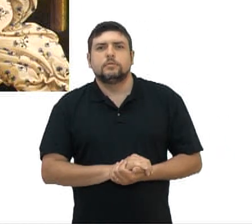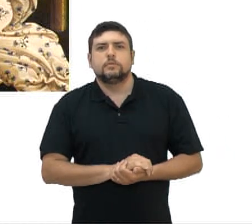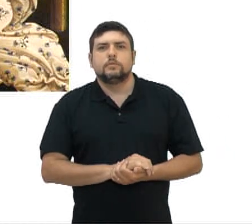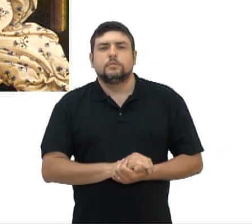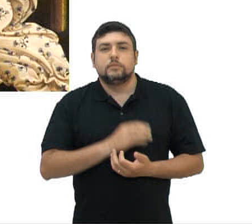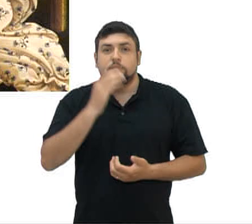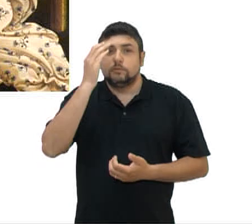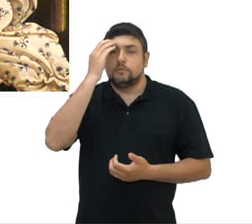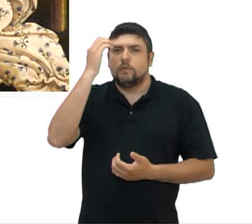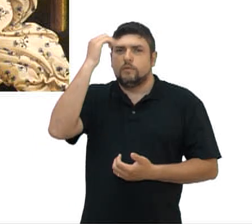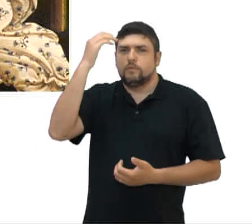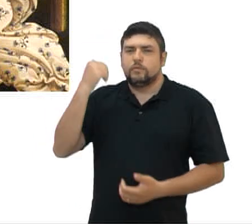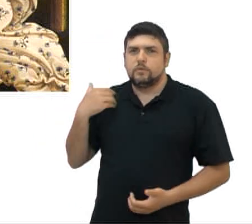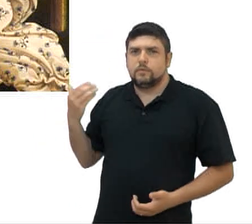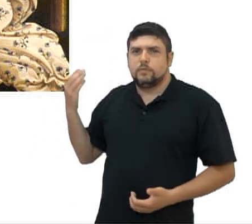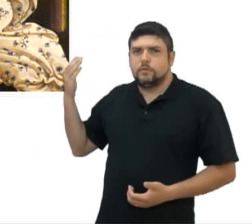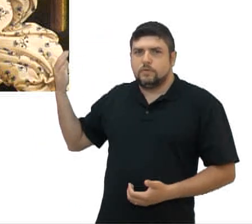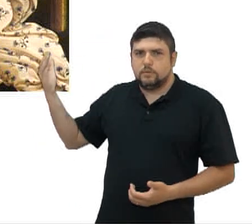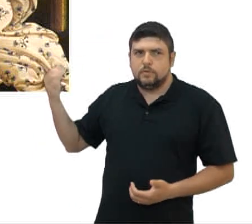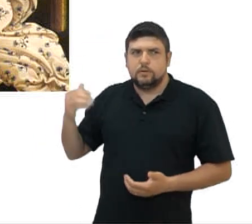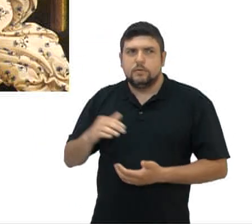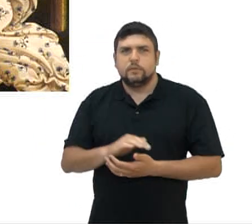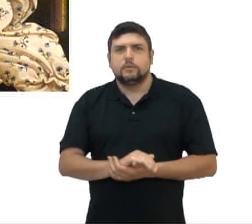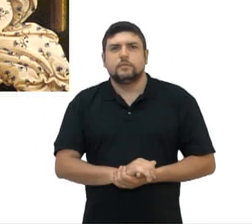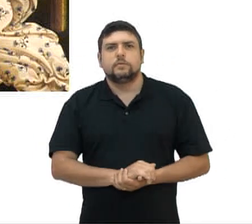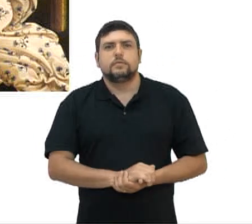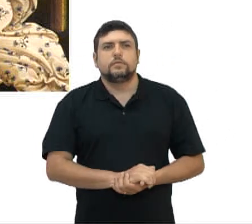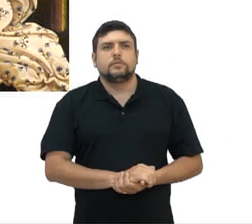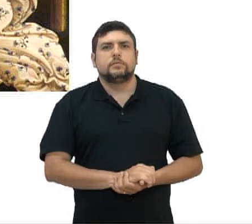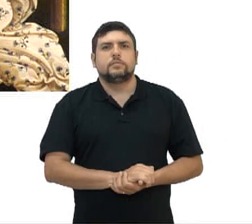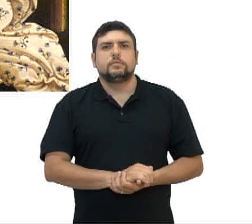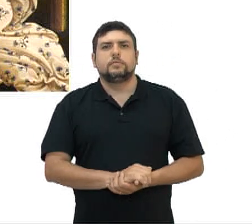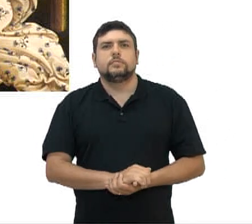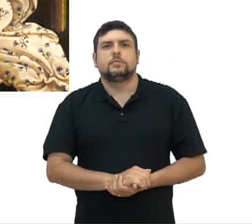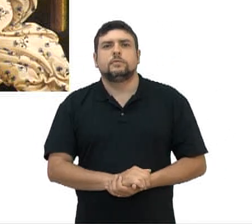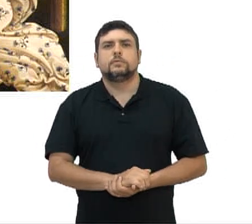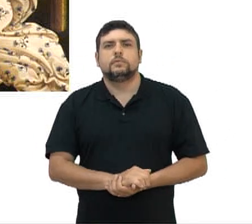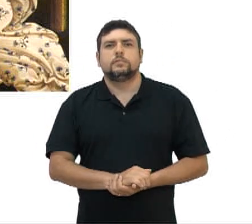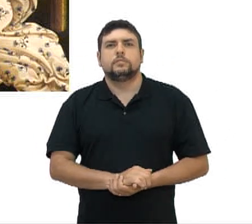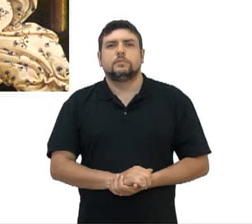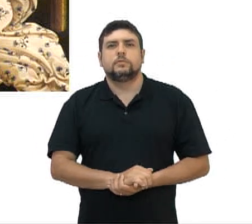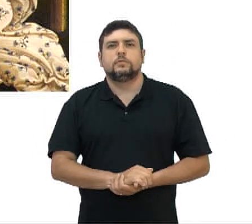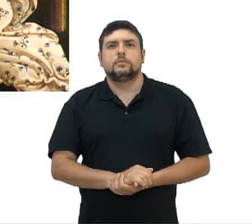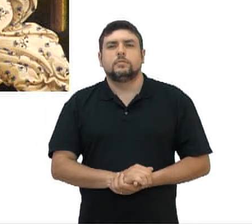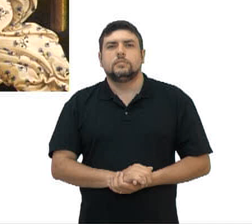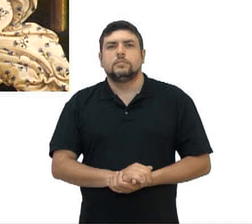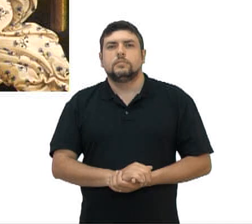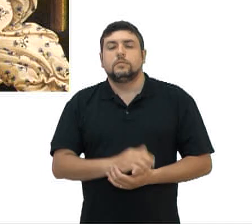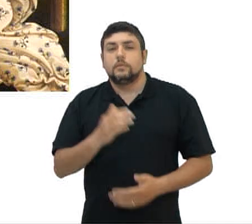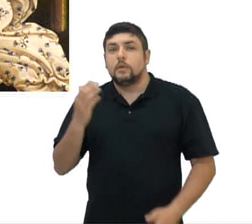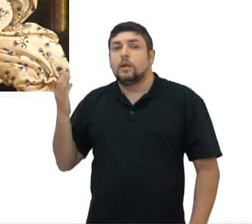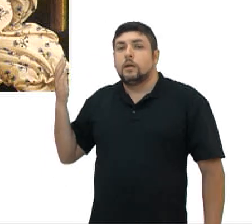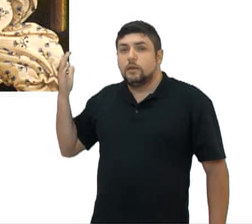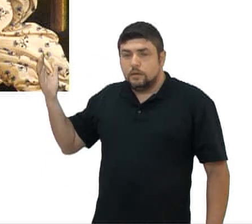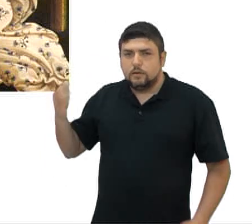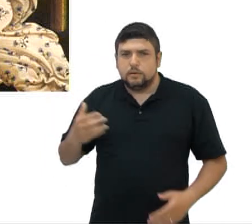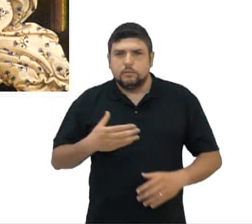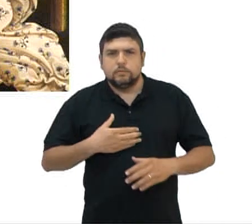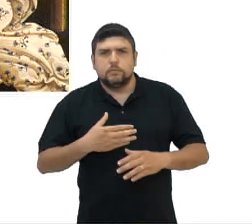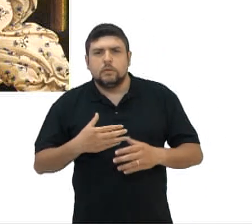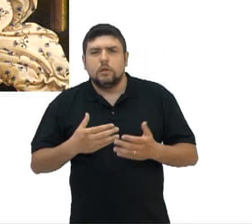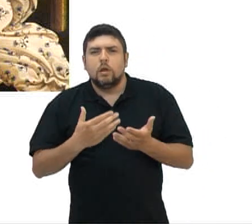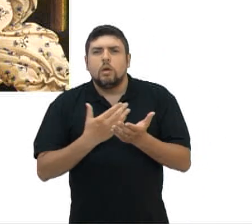por exemplo, O Nascimento de Vênus, de Sandro Botticelli. Então aqui a galera começa a pintar muito